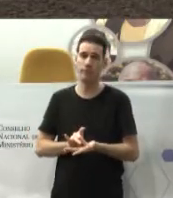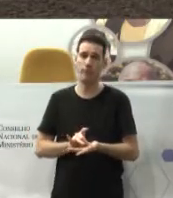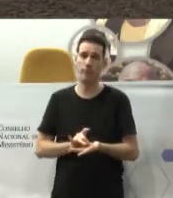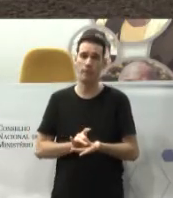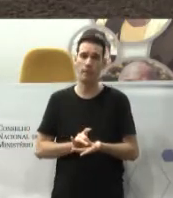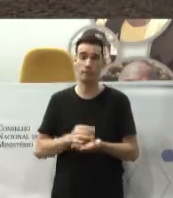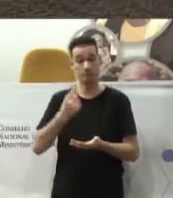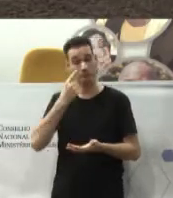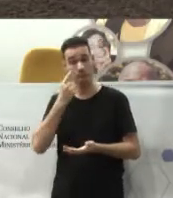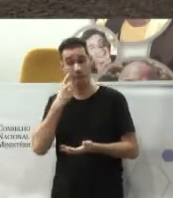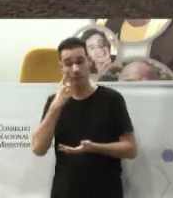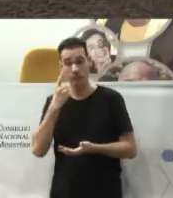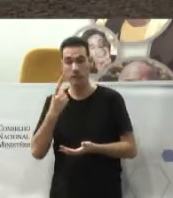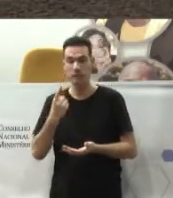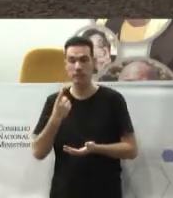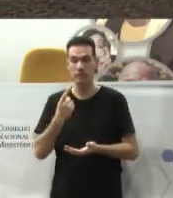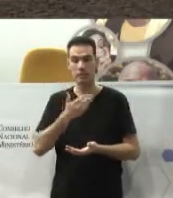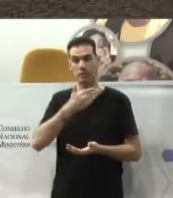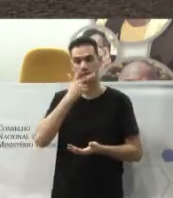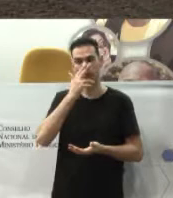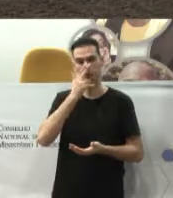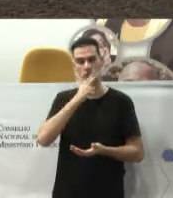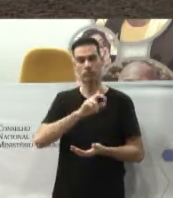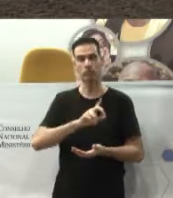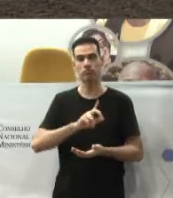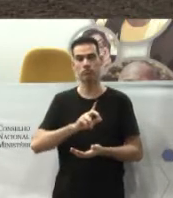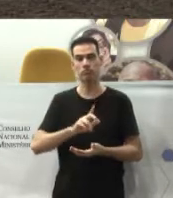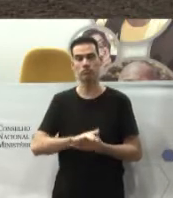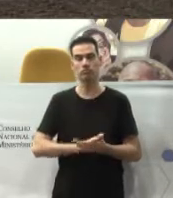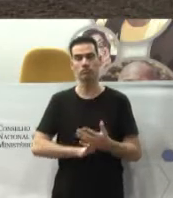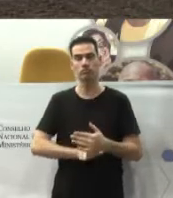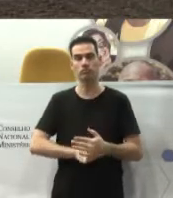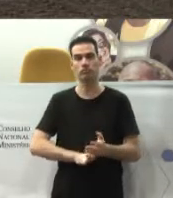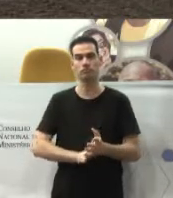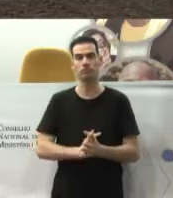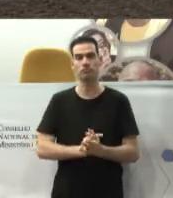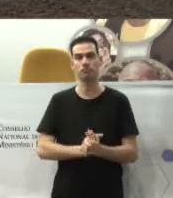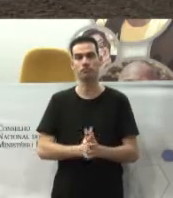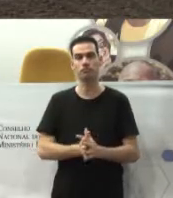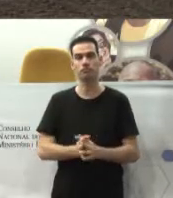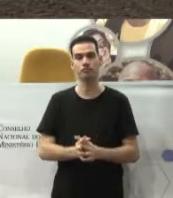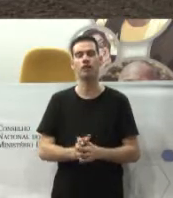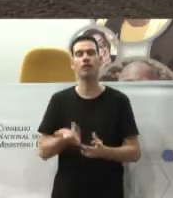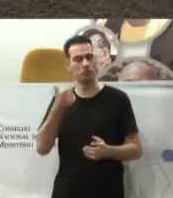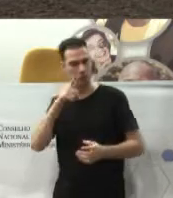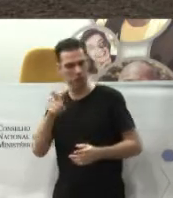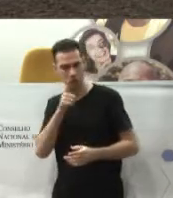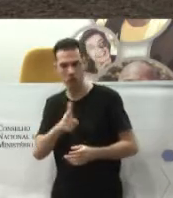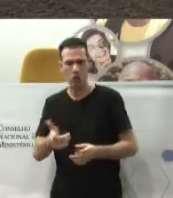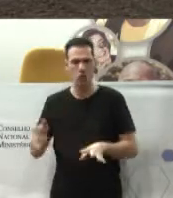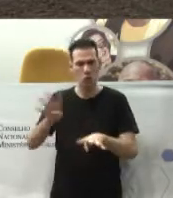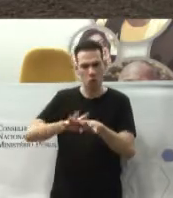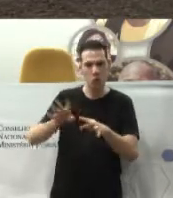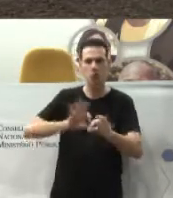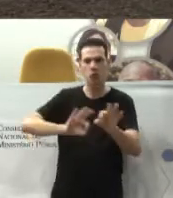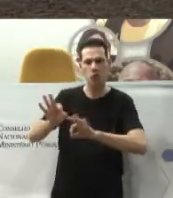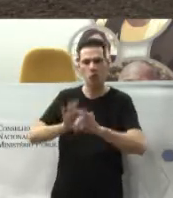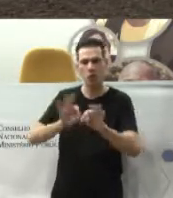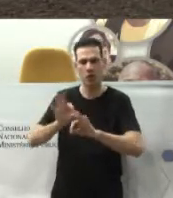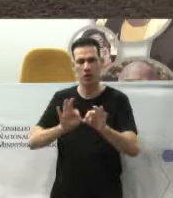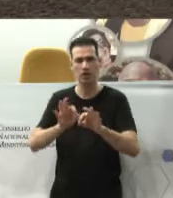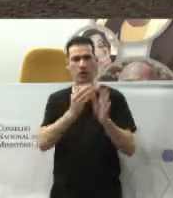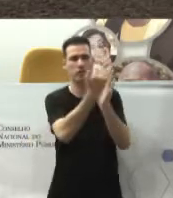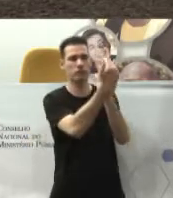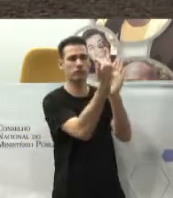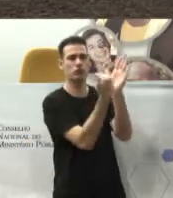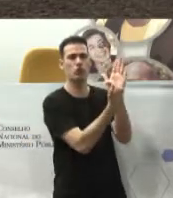coercitivamente ou não, melhor que seja não, mas nada impede que seja também, né? Você implementa esse plano e aí o quarto